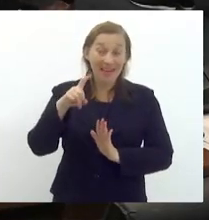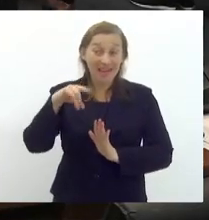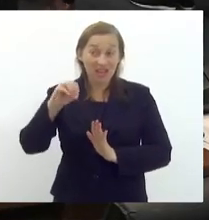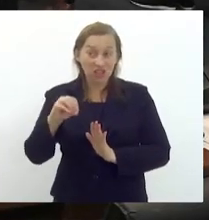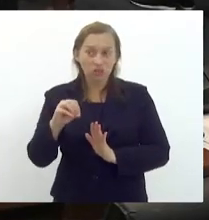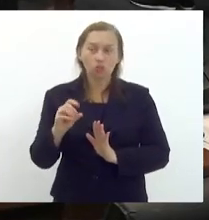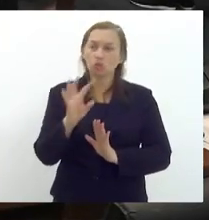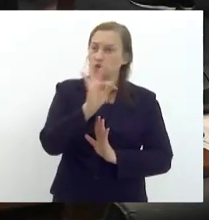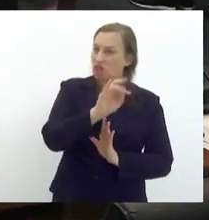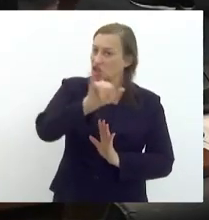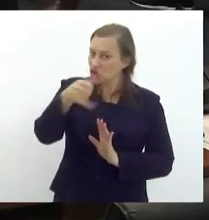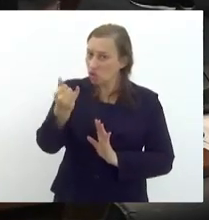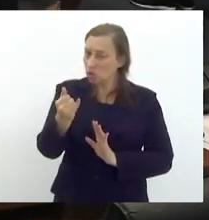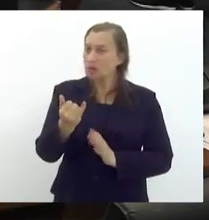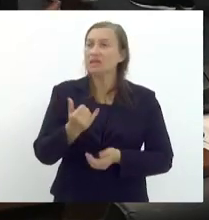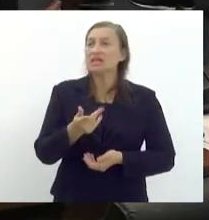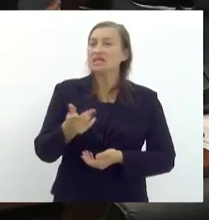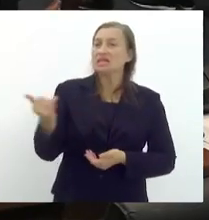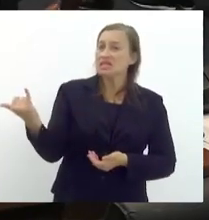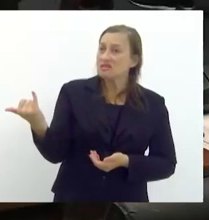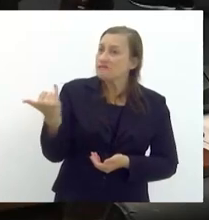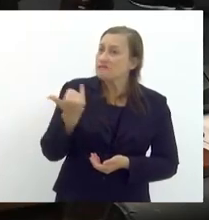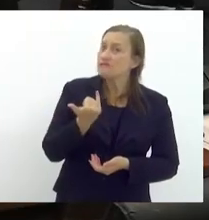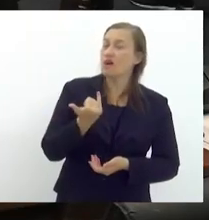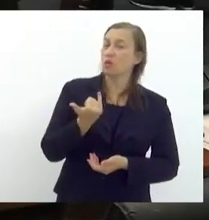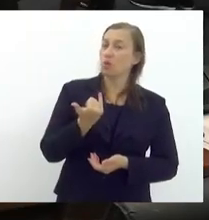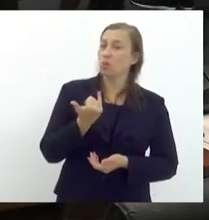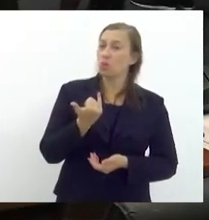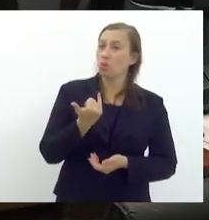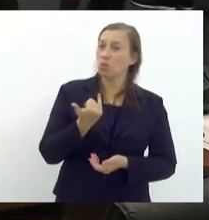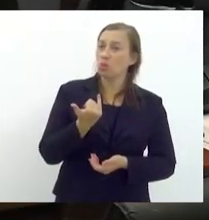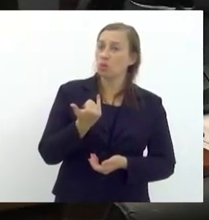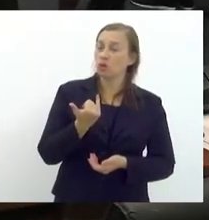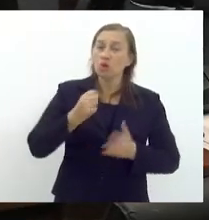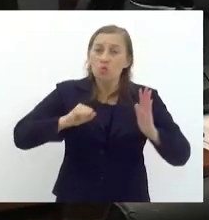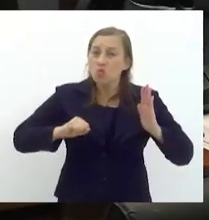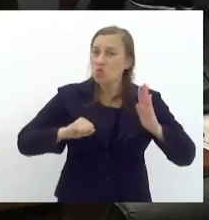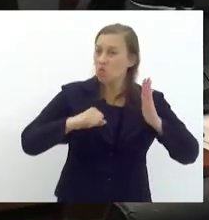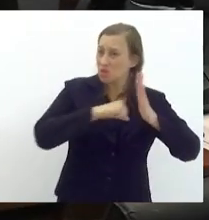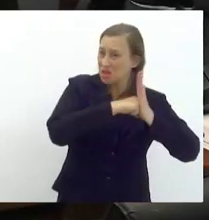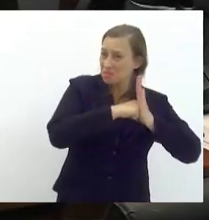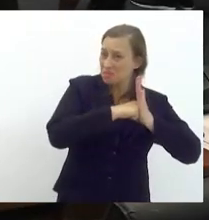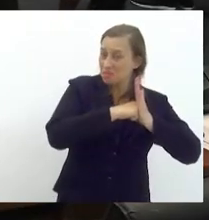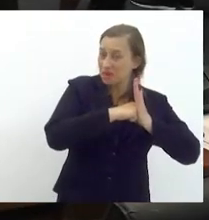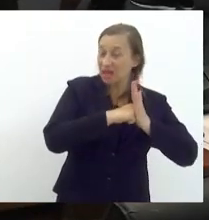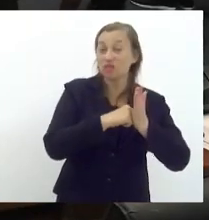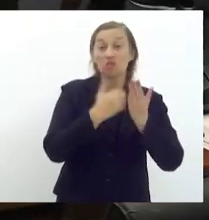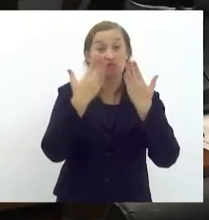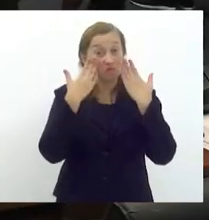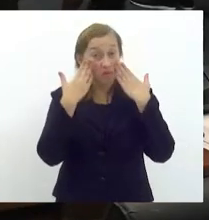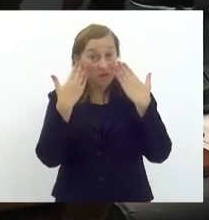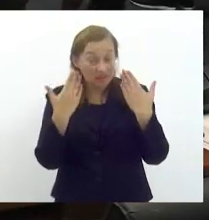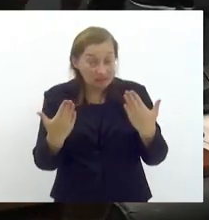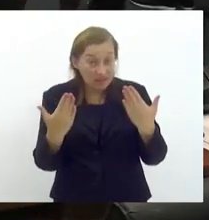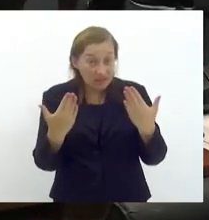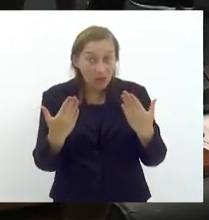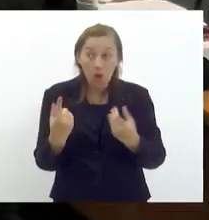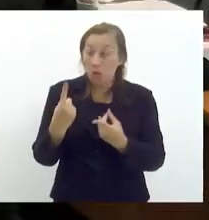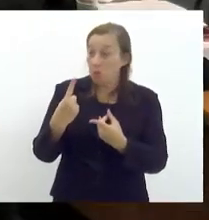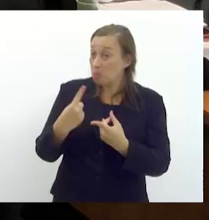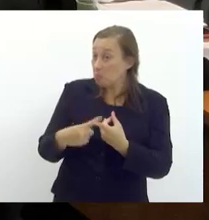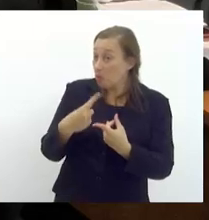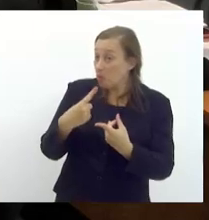TJ ainda disse que o impacto foi apresentado porque